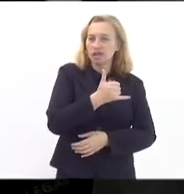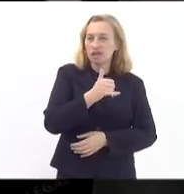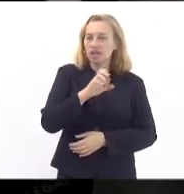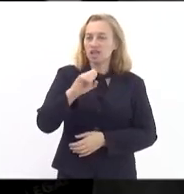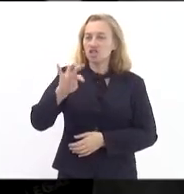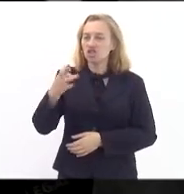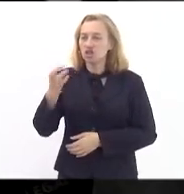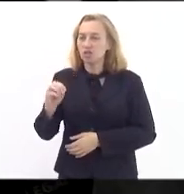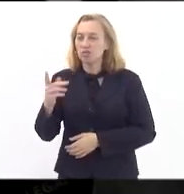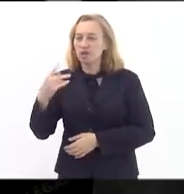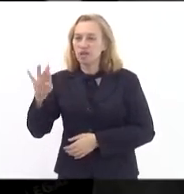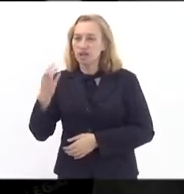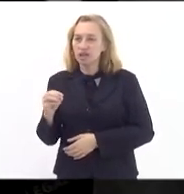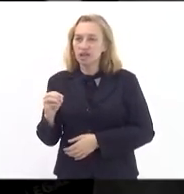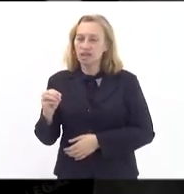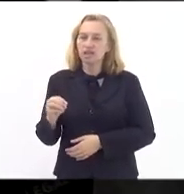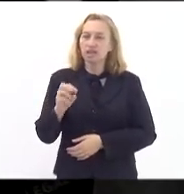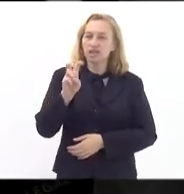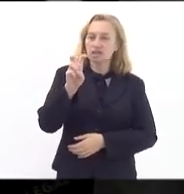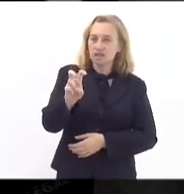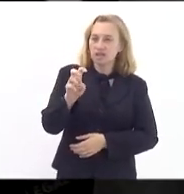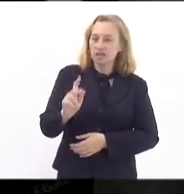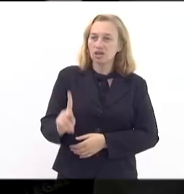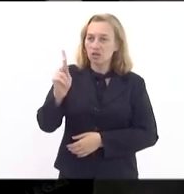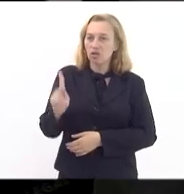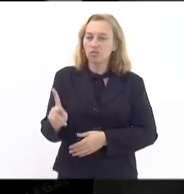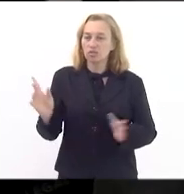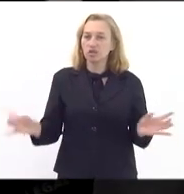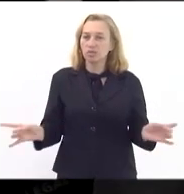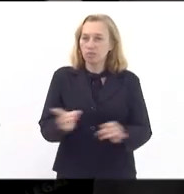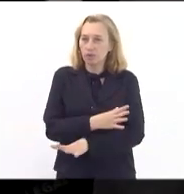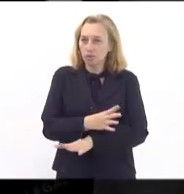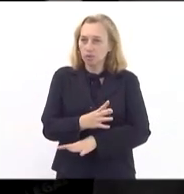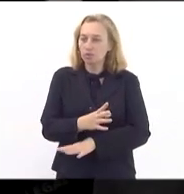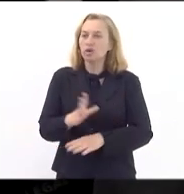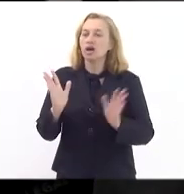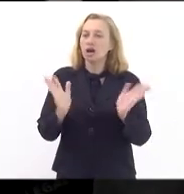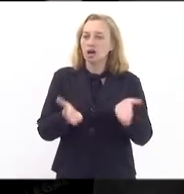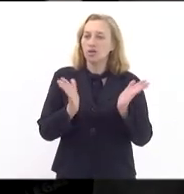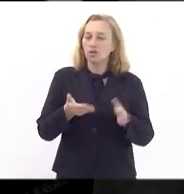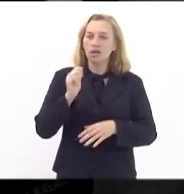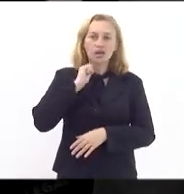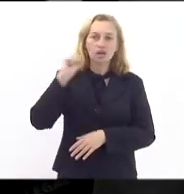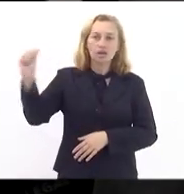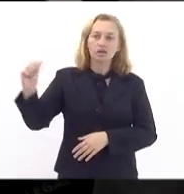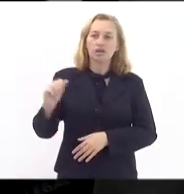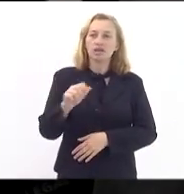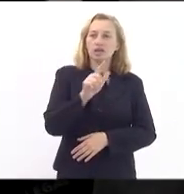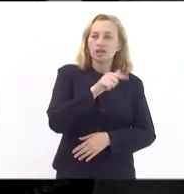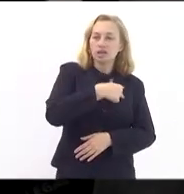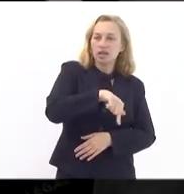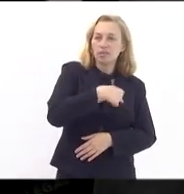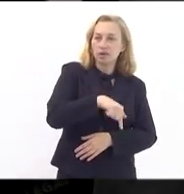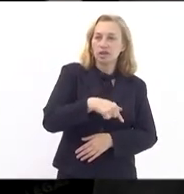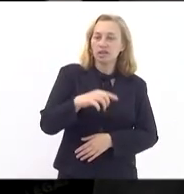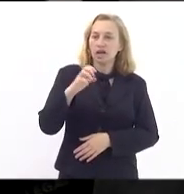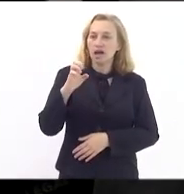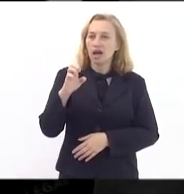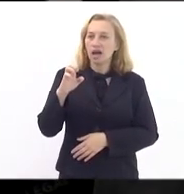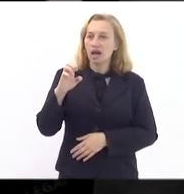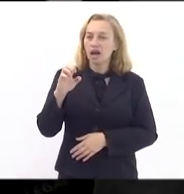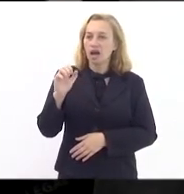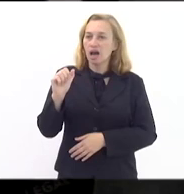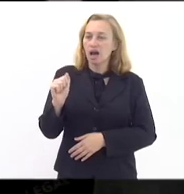concluímos um trecho de 5 km está concluído e vamos concluir agora em abril entre Queimados e Austin mais